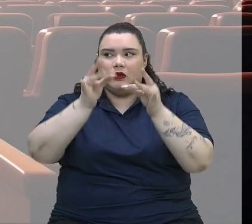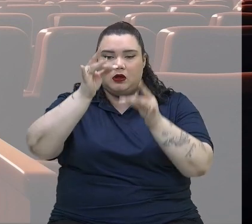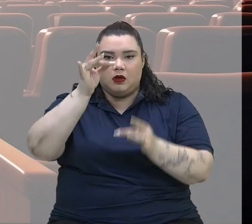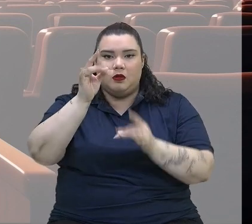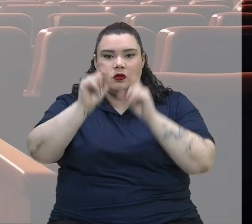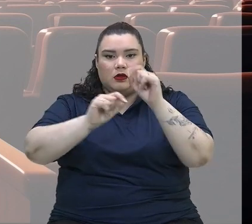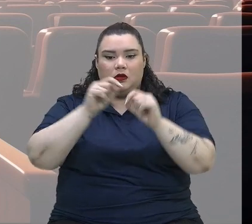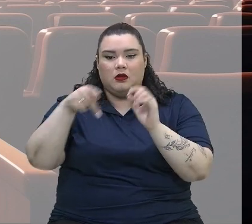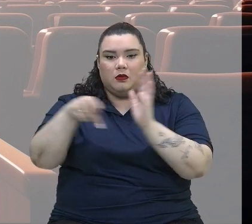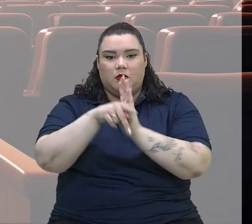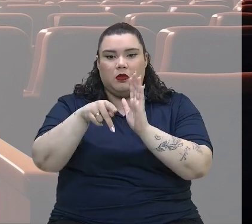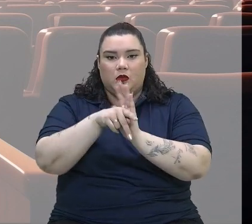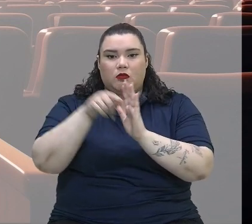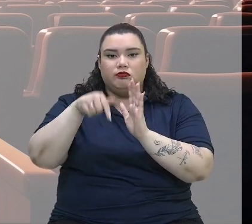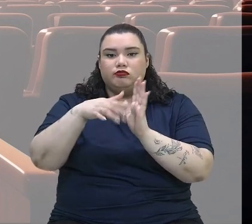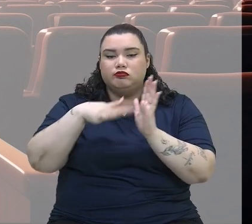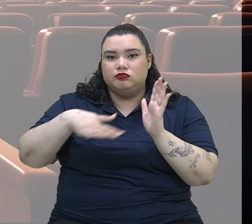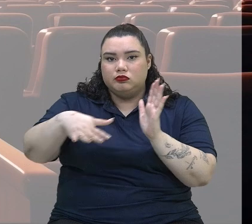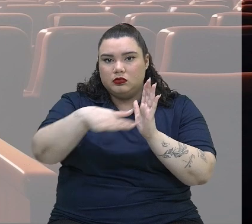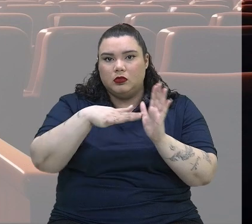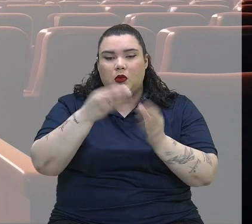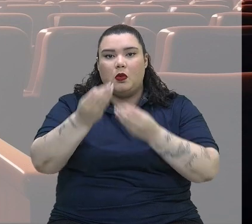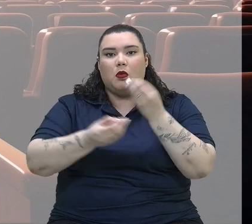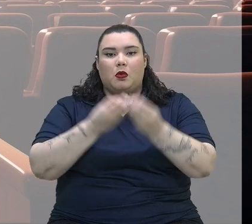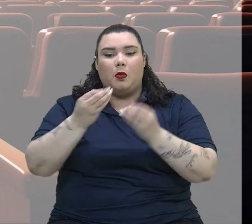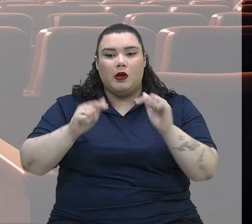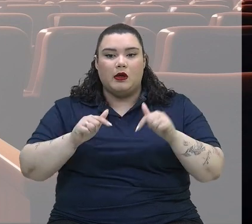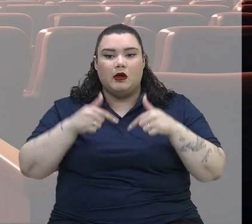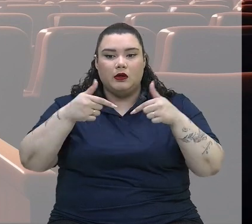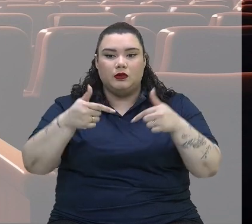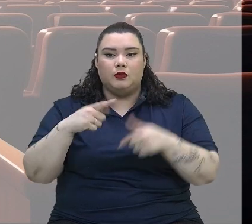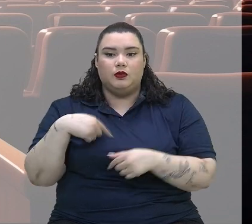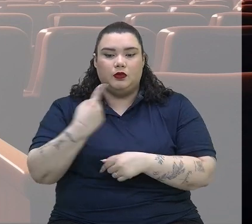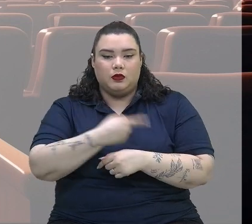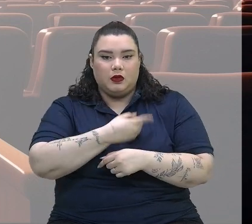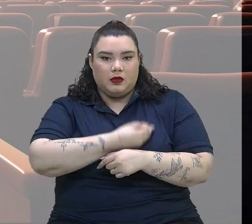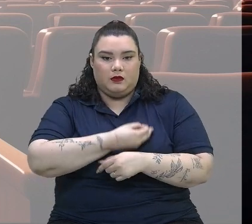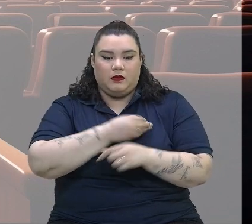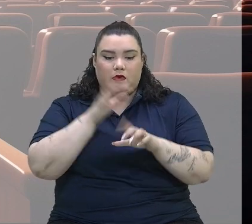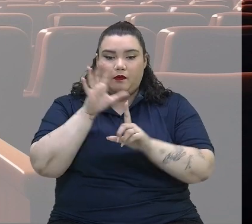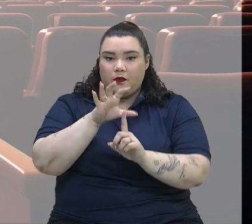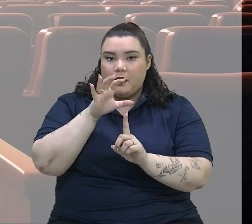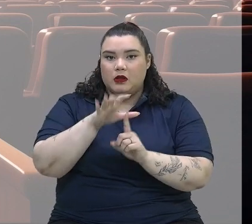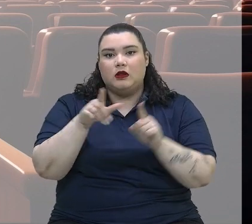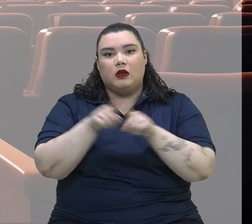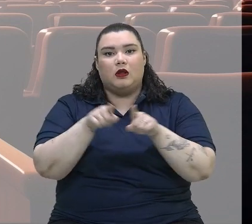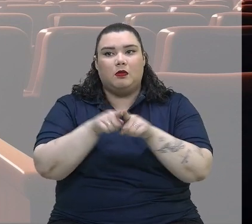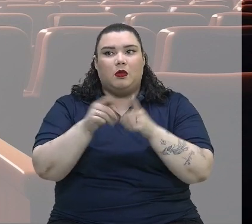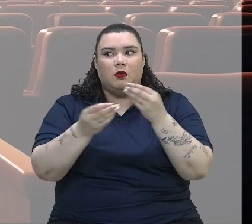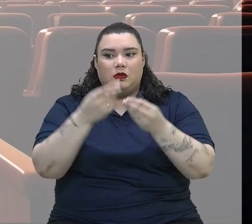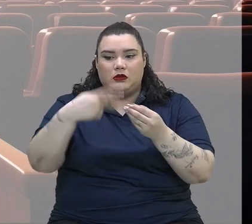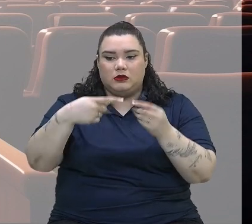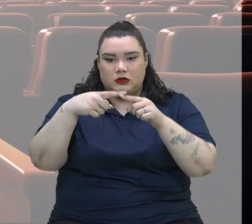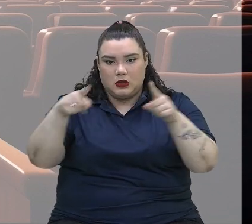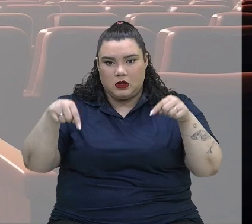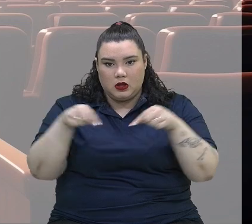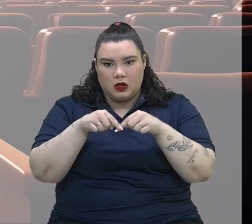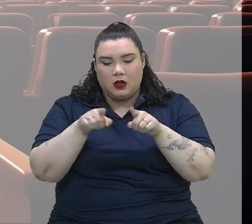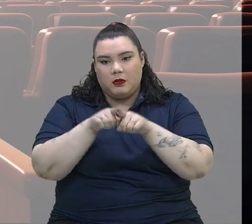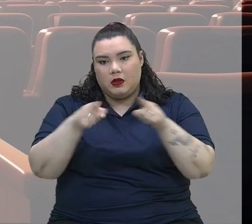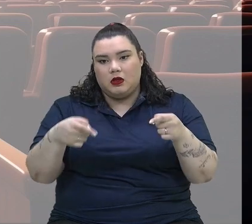dessa indústria cultural e como ela atua sobre nossas vidas, não somente nesta sala de cinema